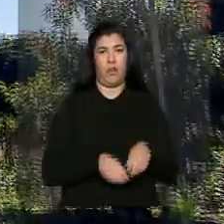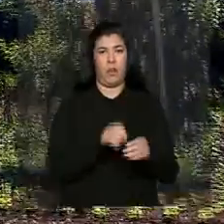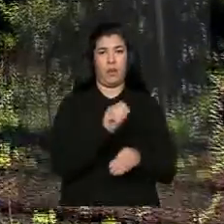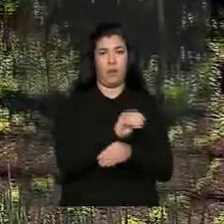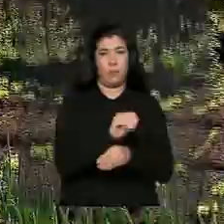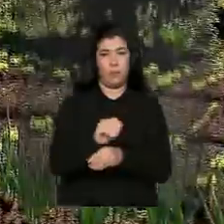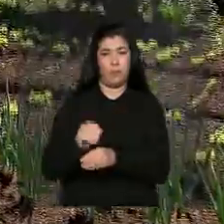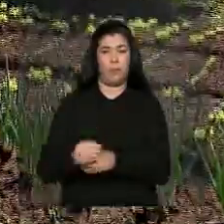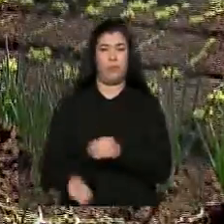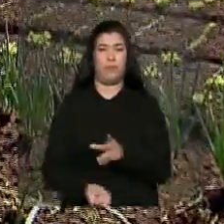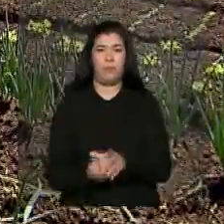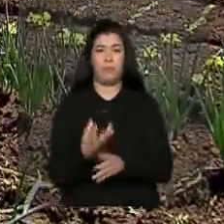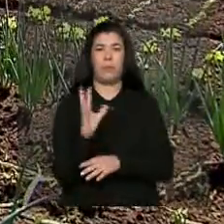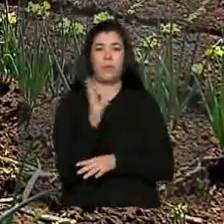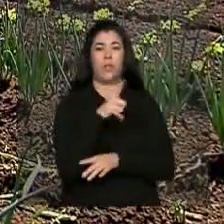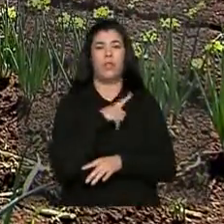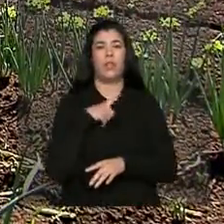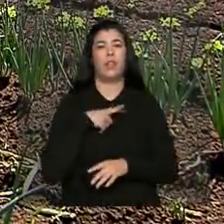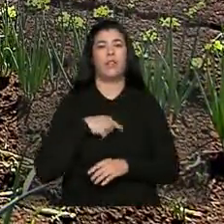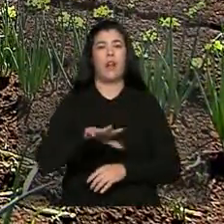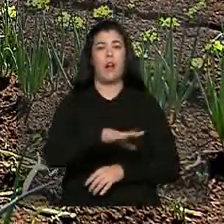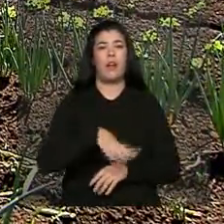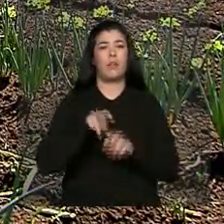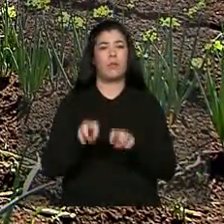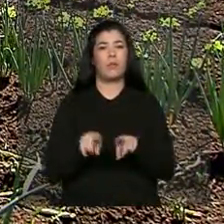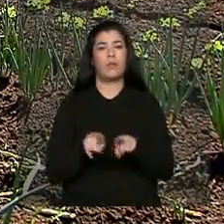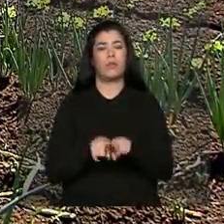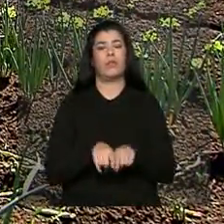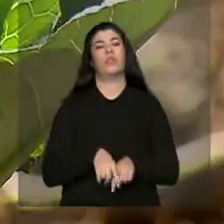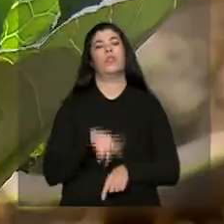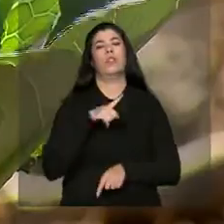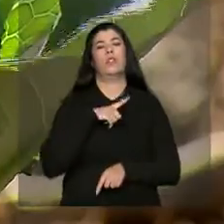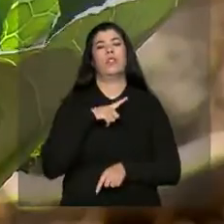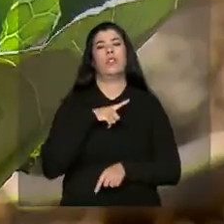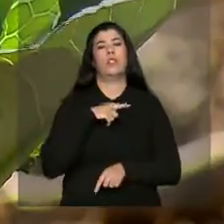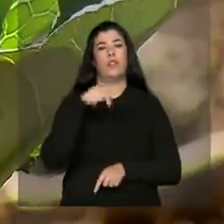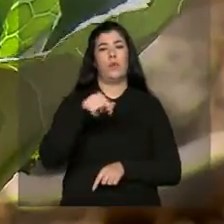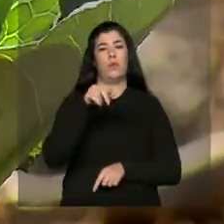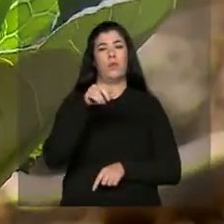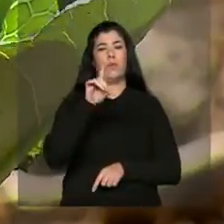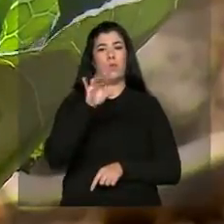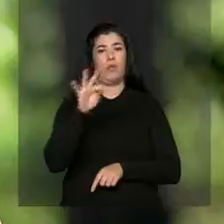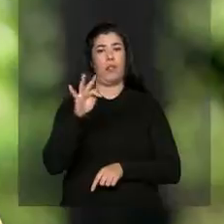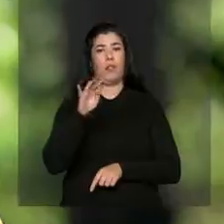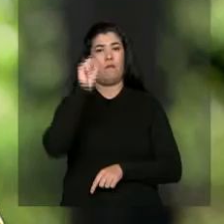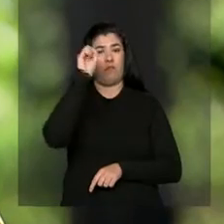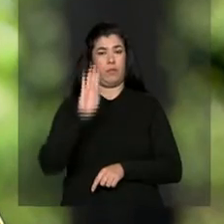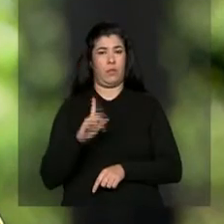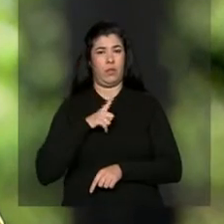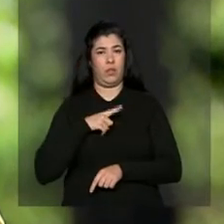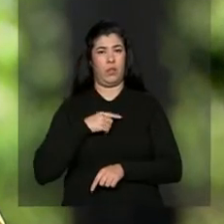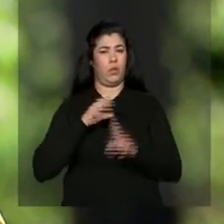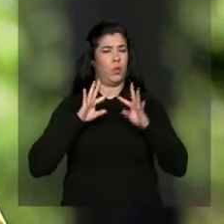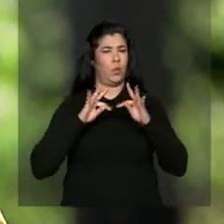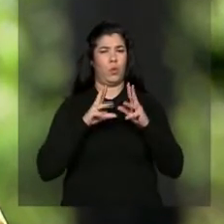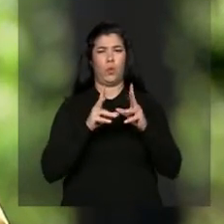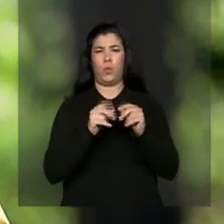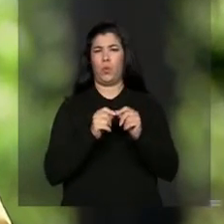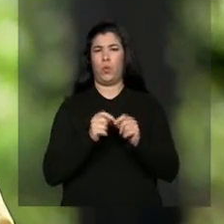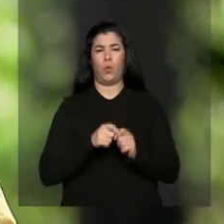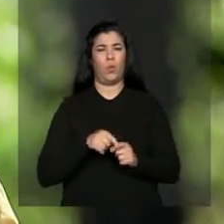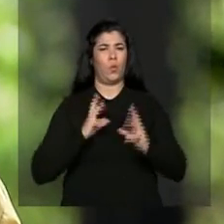3 hectares na zona rural de São Sebastião, Distrito Federal. Tudo orgânico. Não bota agrotóxico e